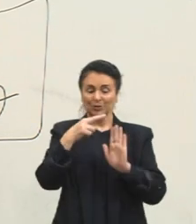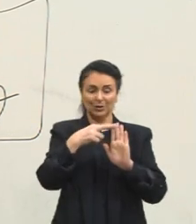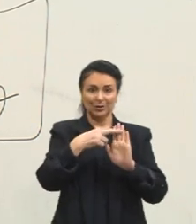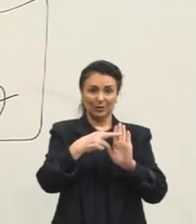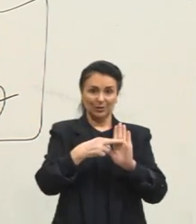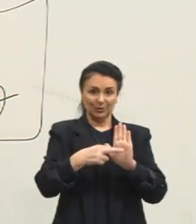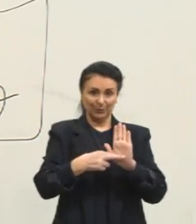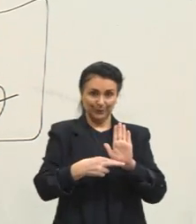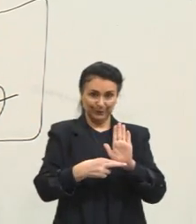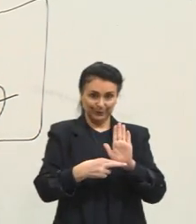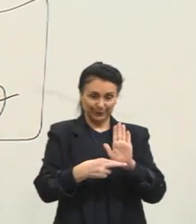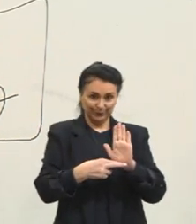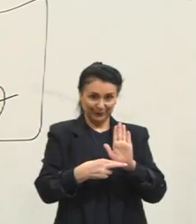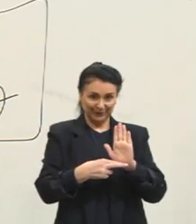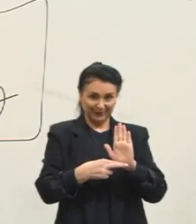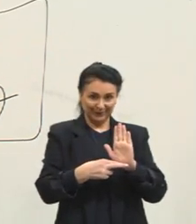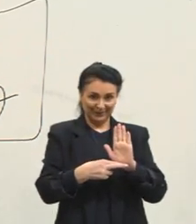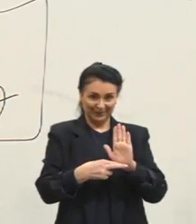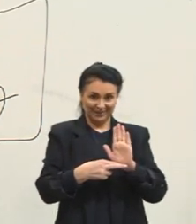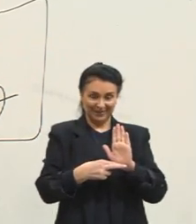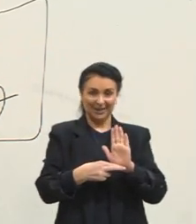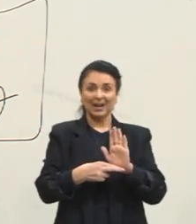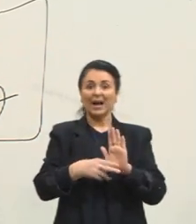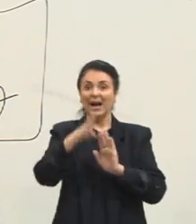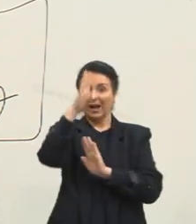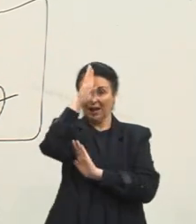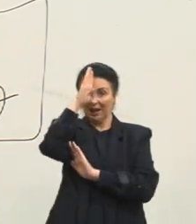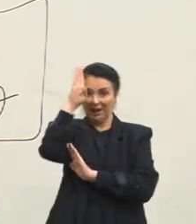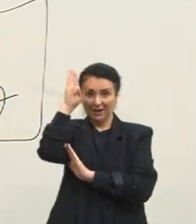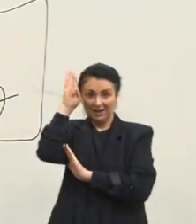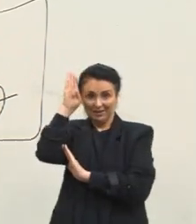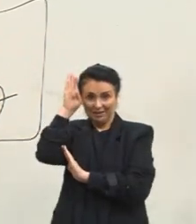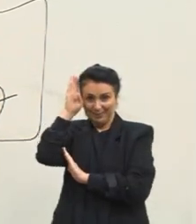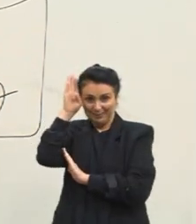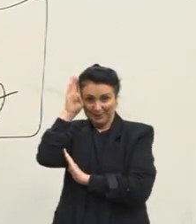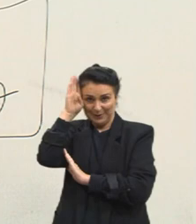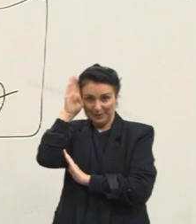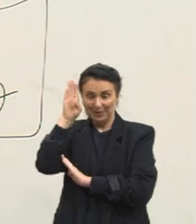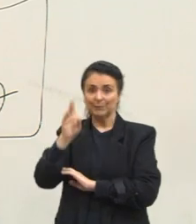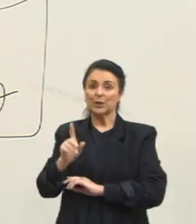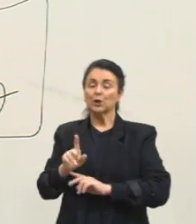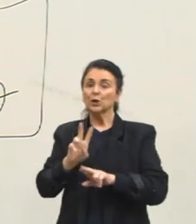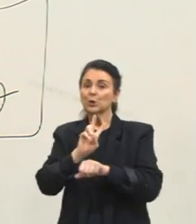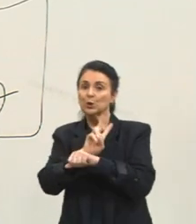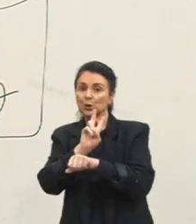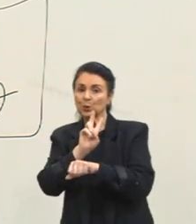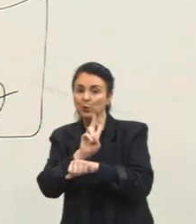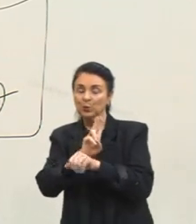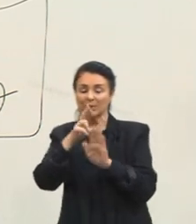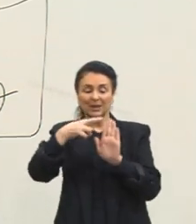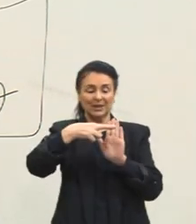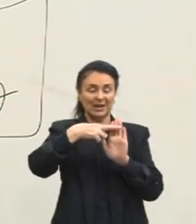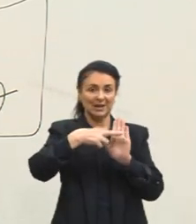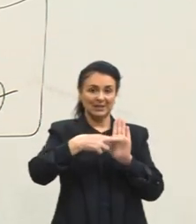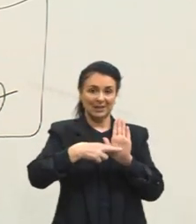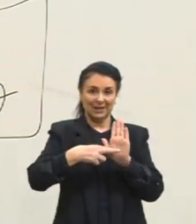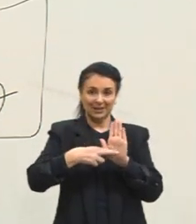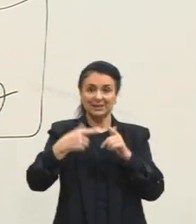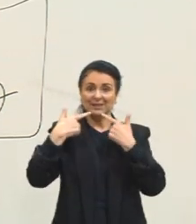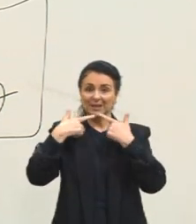da língua espanhola que eu já passei para vocês o título né ah o endereço